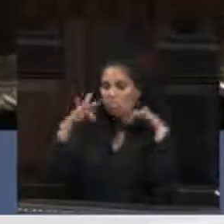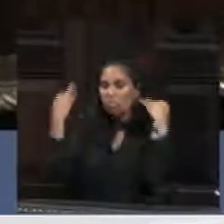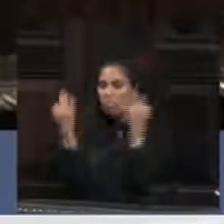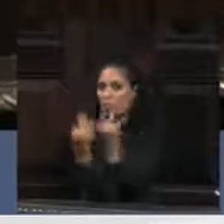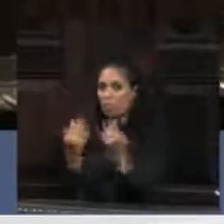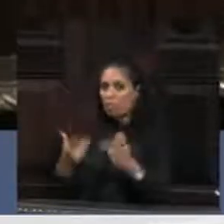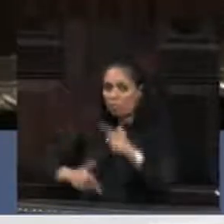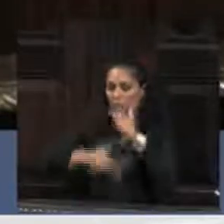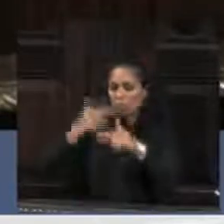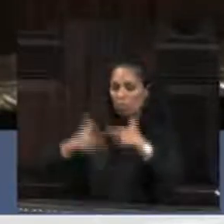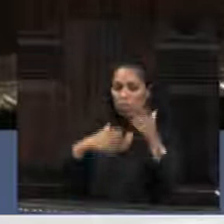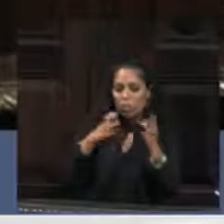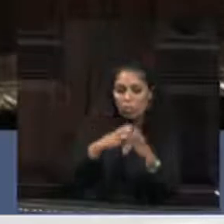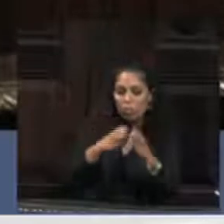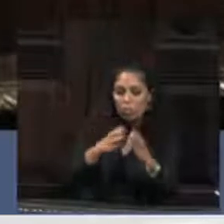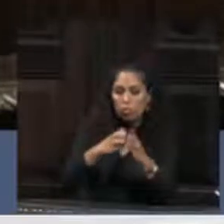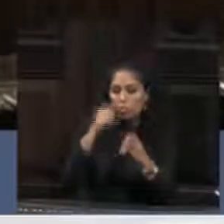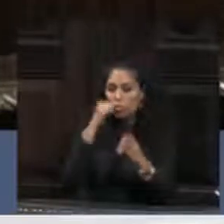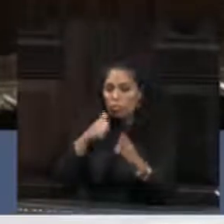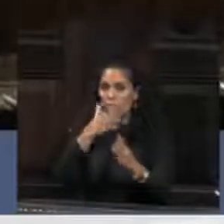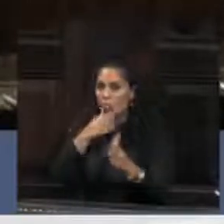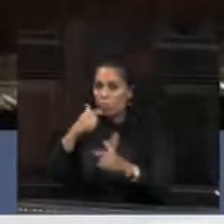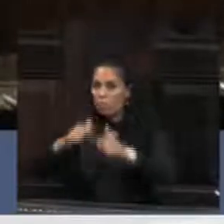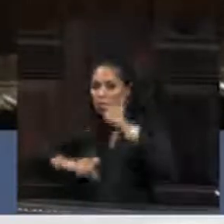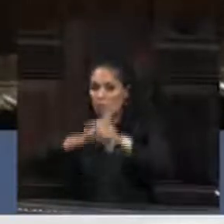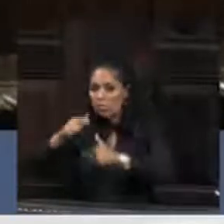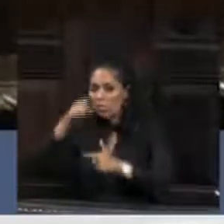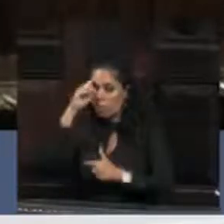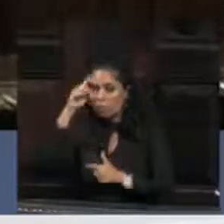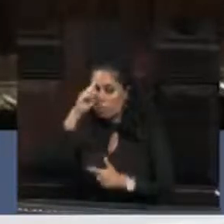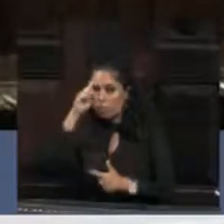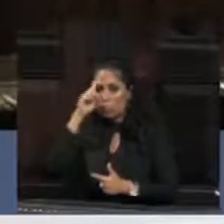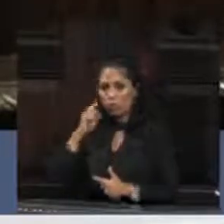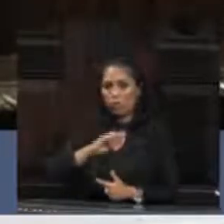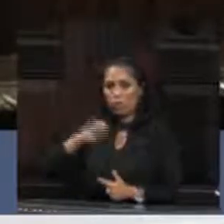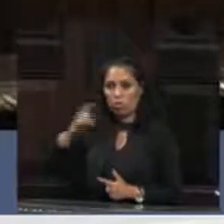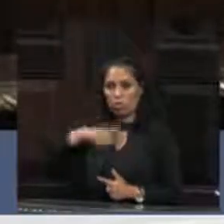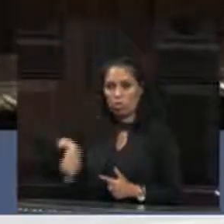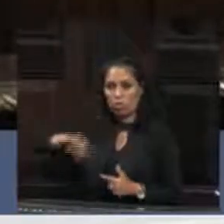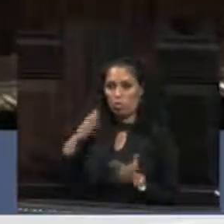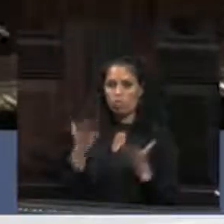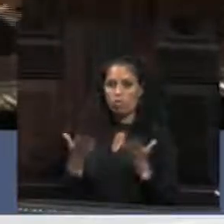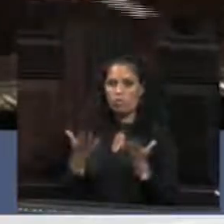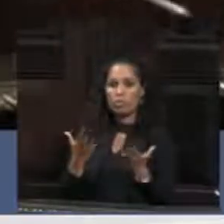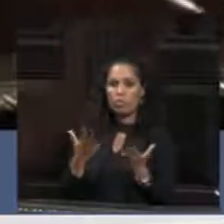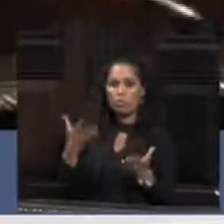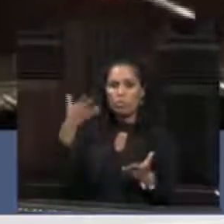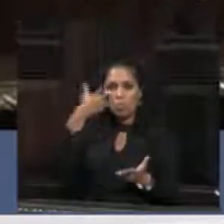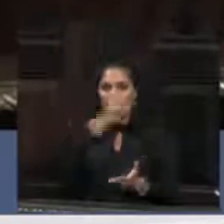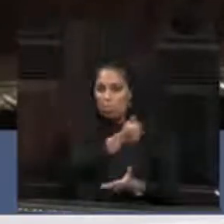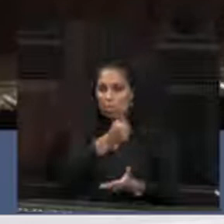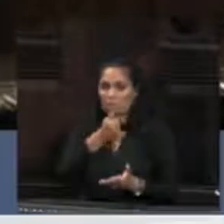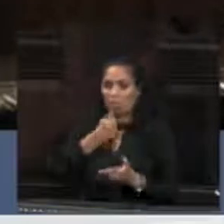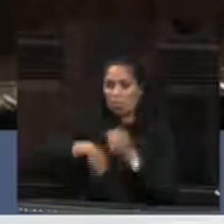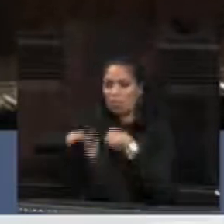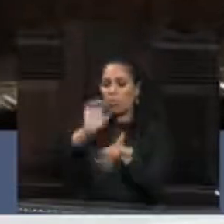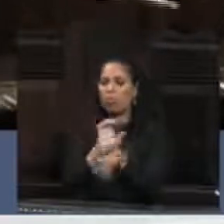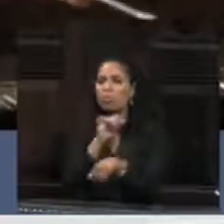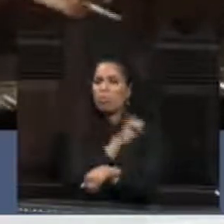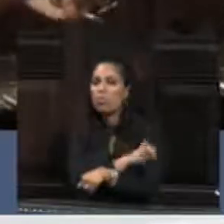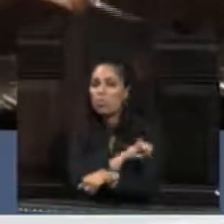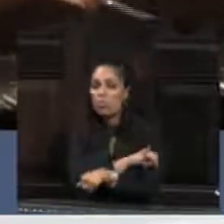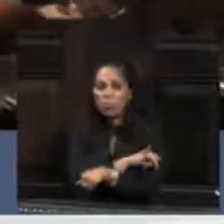de trabalhadores e trabalhadoras. Se nós de fato queremos salvar o estado do Rio de